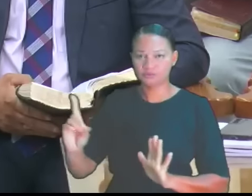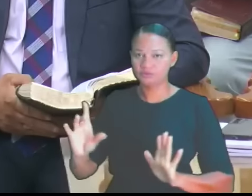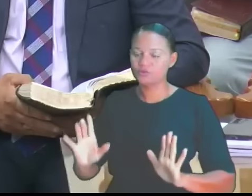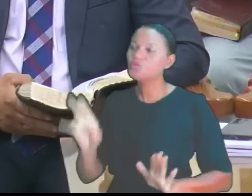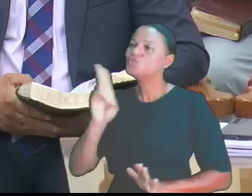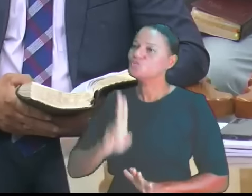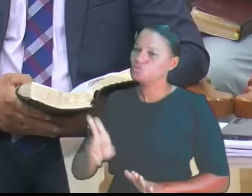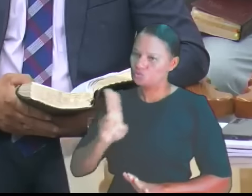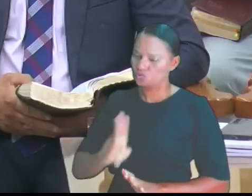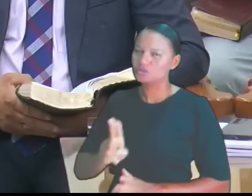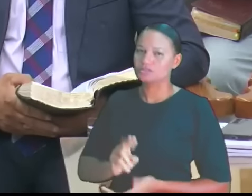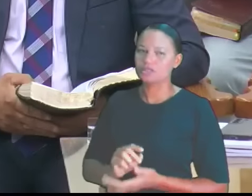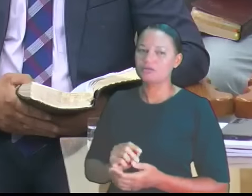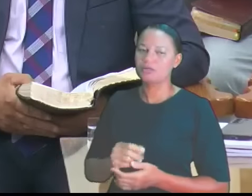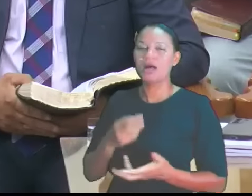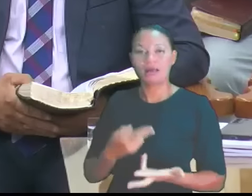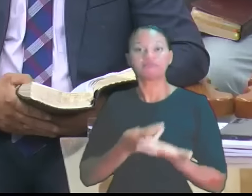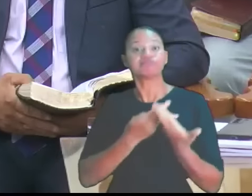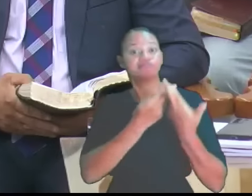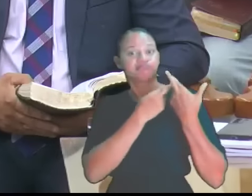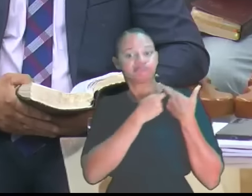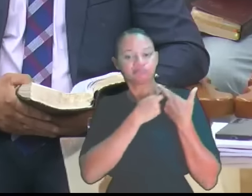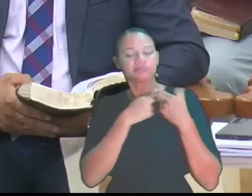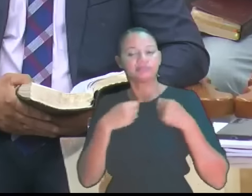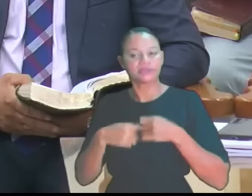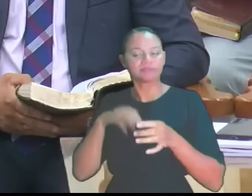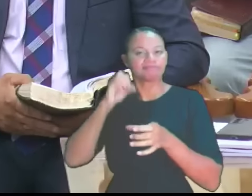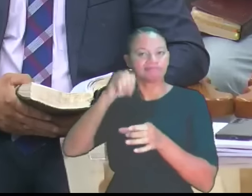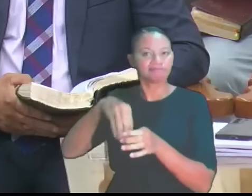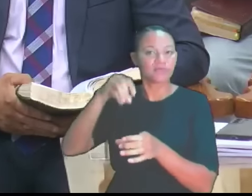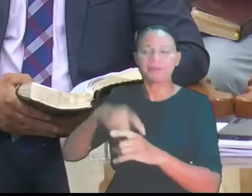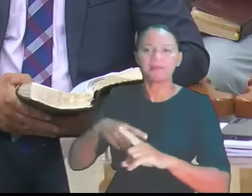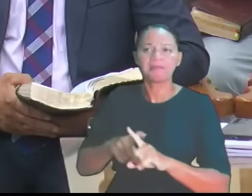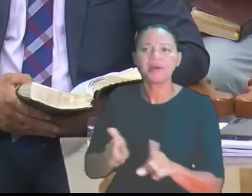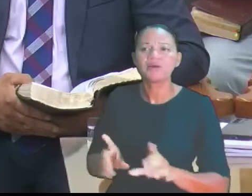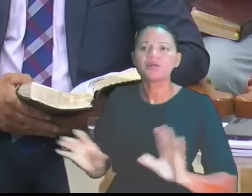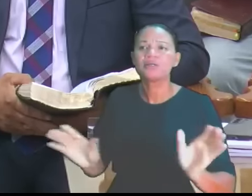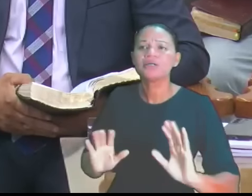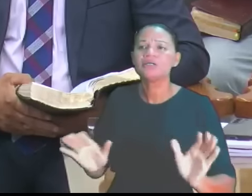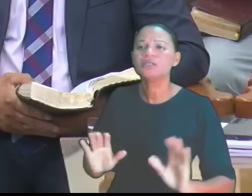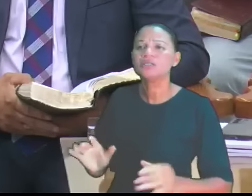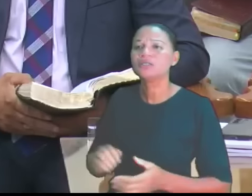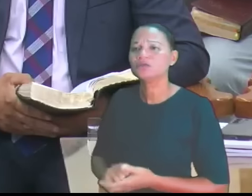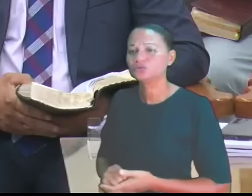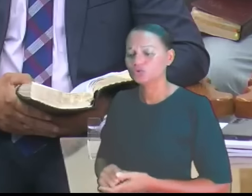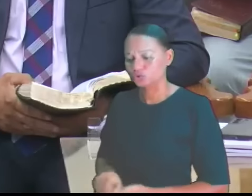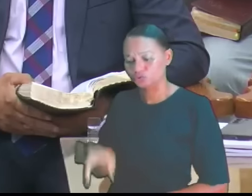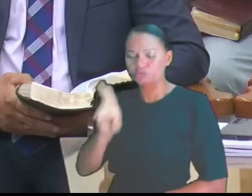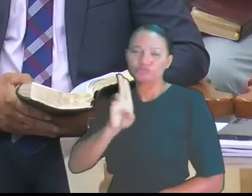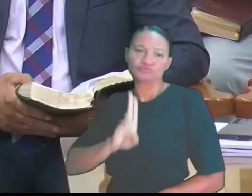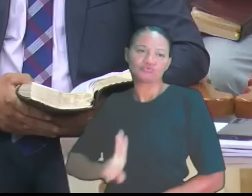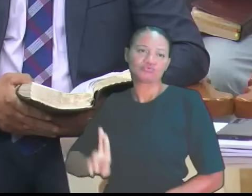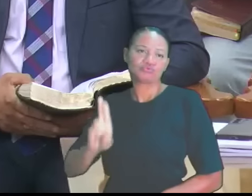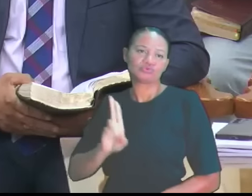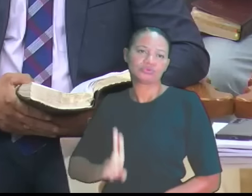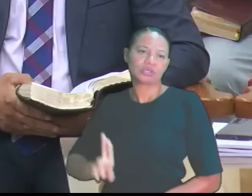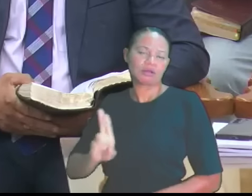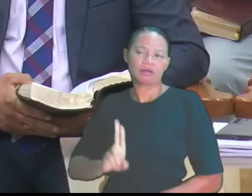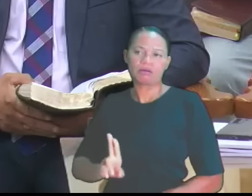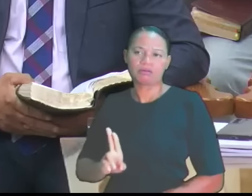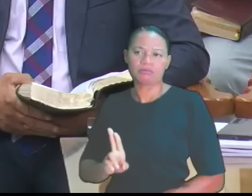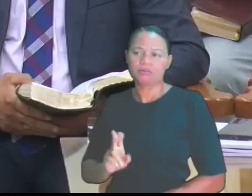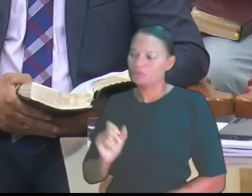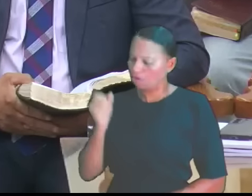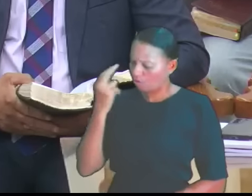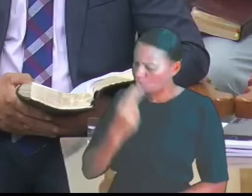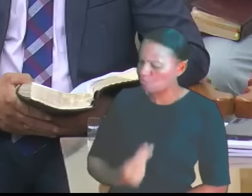expressão, até usamos, mas nós, irmãos, somos apenas canais. Se eu